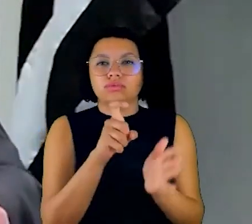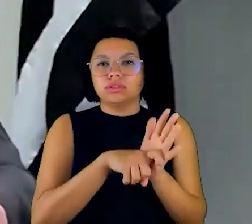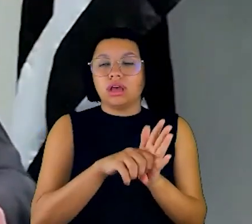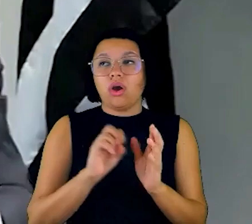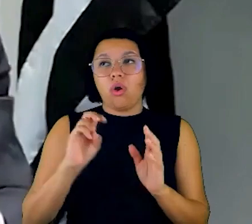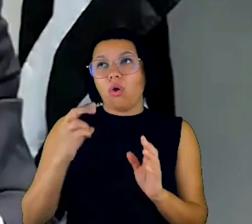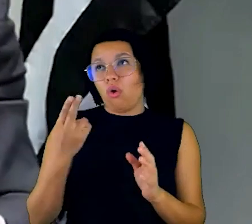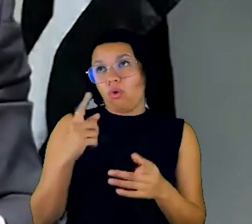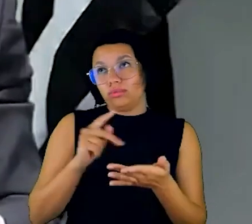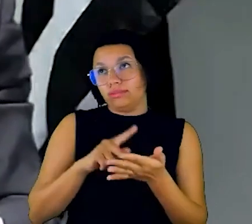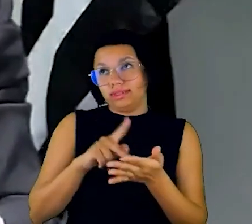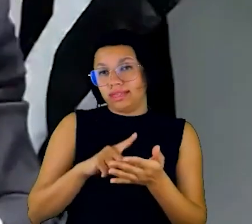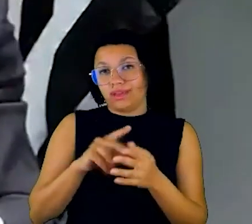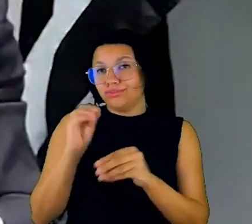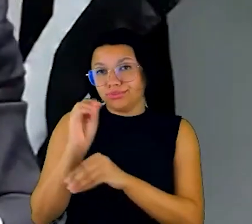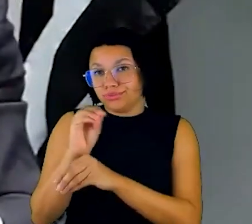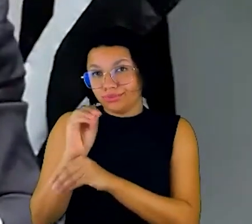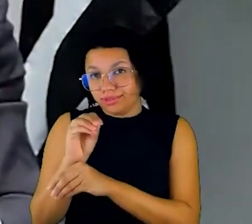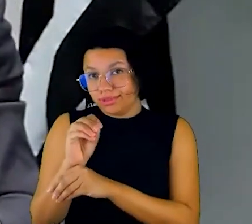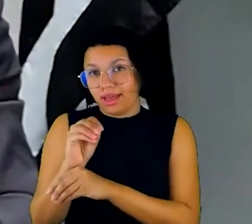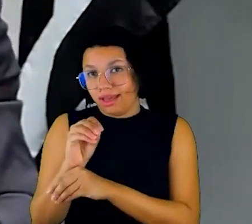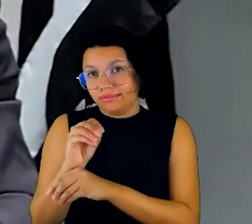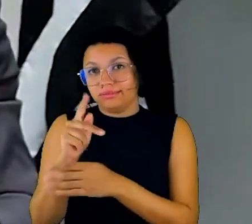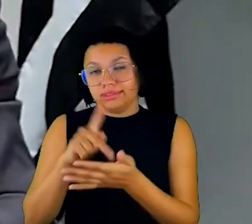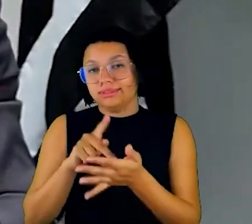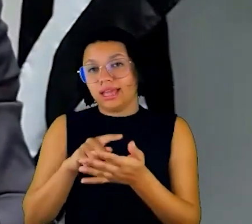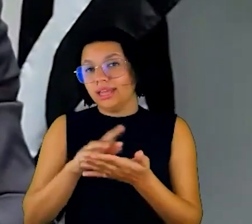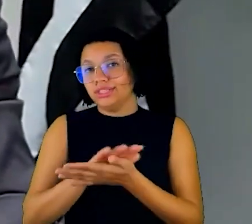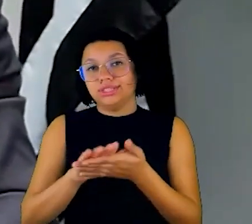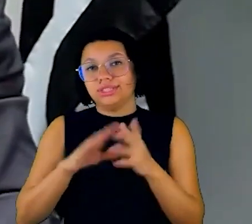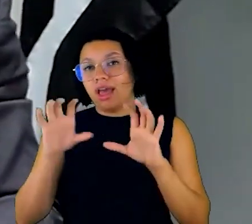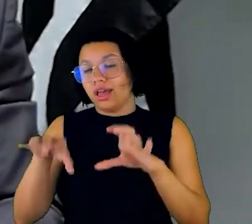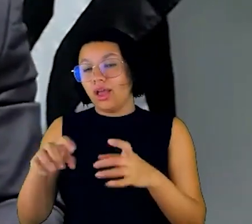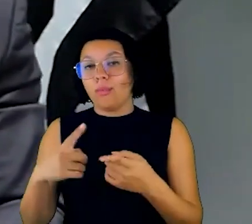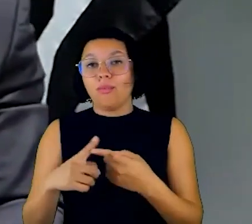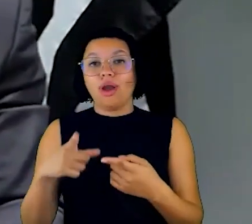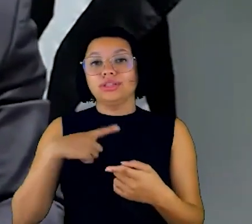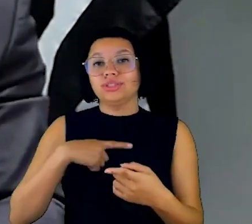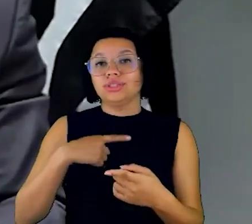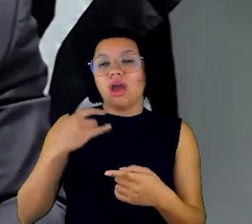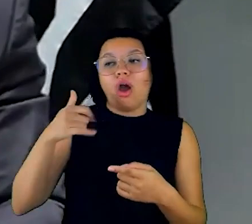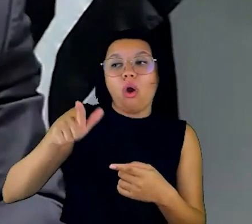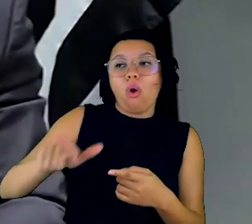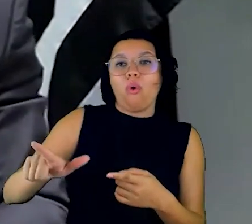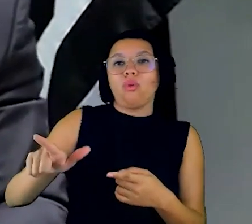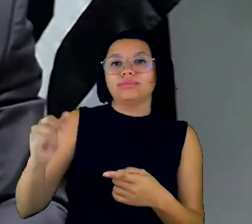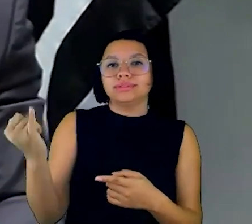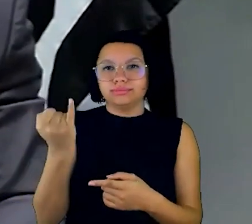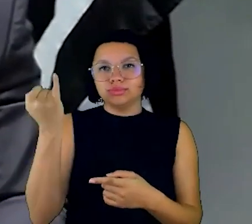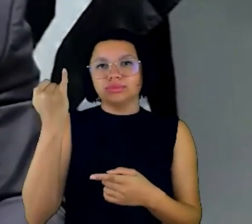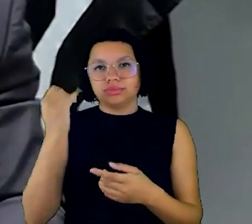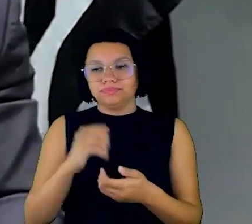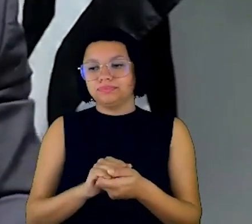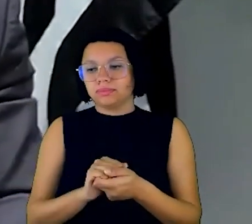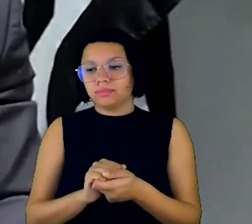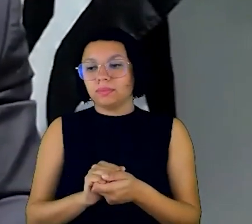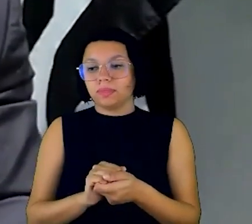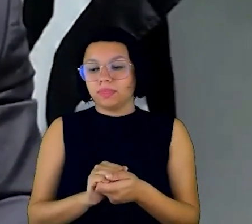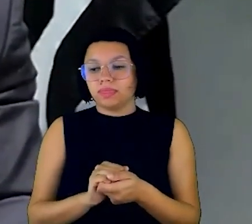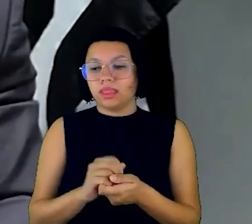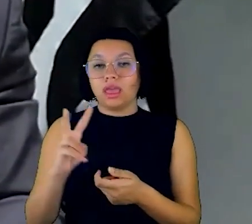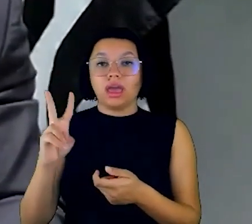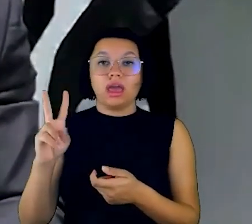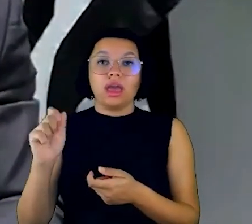de nada disso, porque havia coisas mais prioritárias para serem cuidadas. E o estoque se avolumando. As varas de